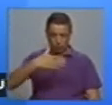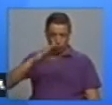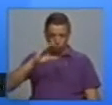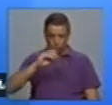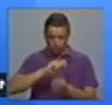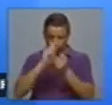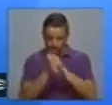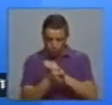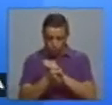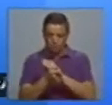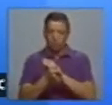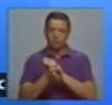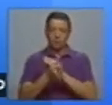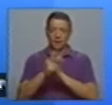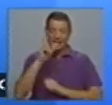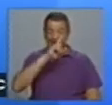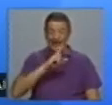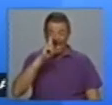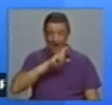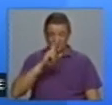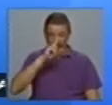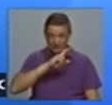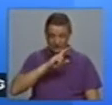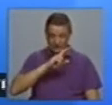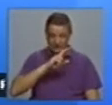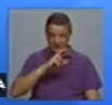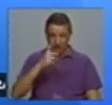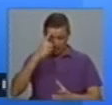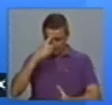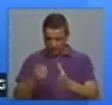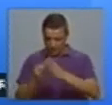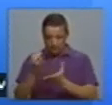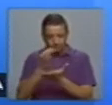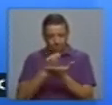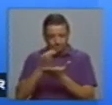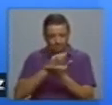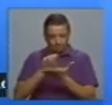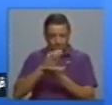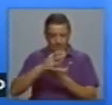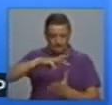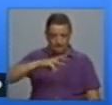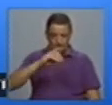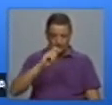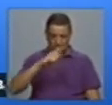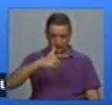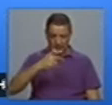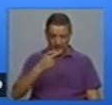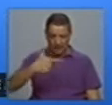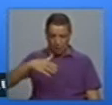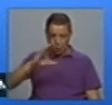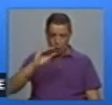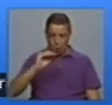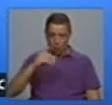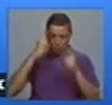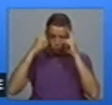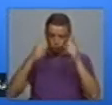diretamente para gás. E portanto isso faz com que se criem grãos de metano. Qual é que é de facto a grande